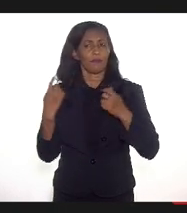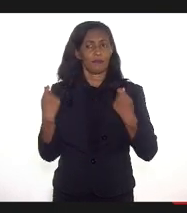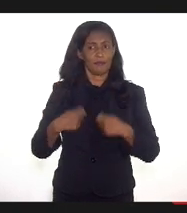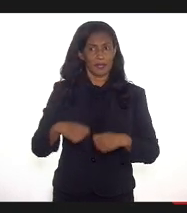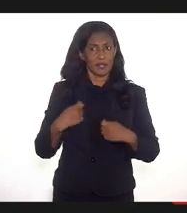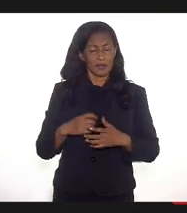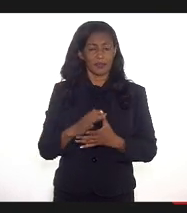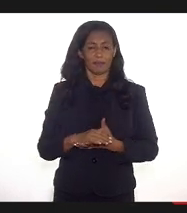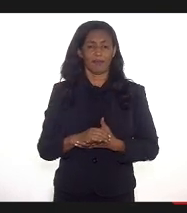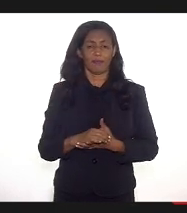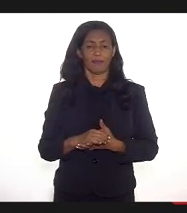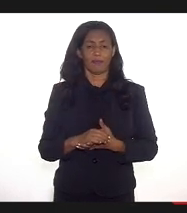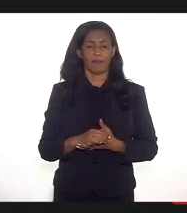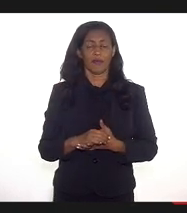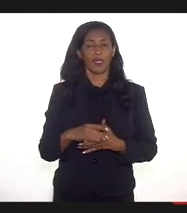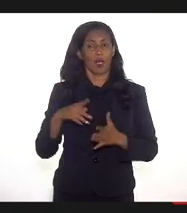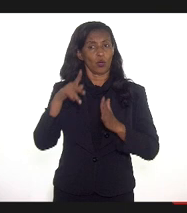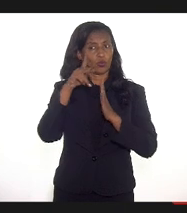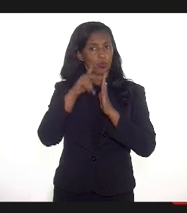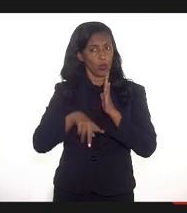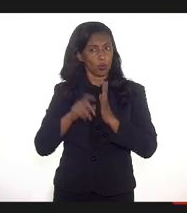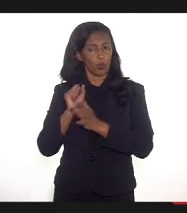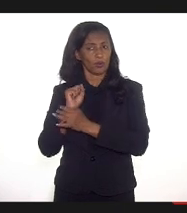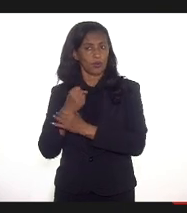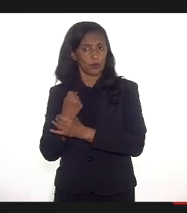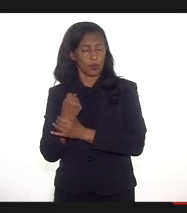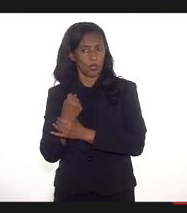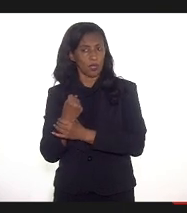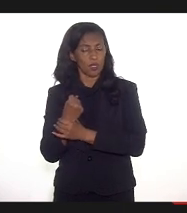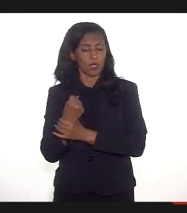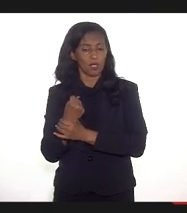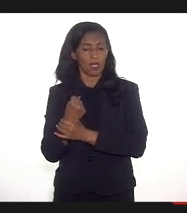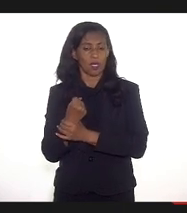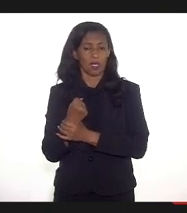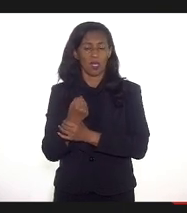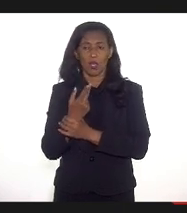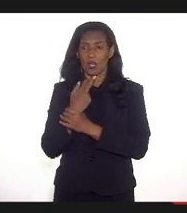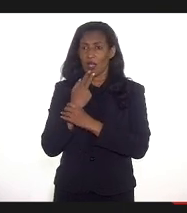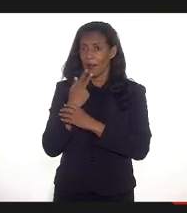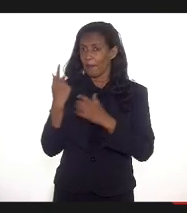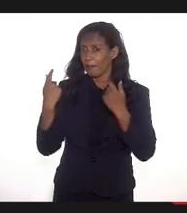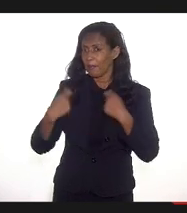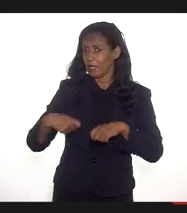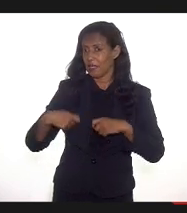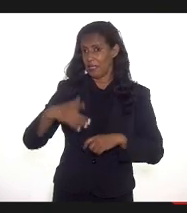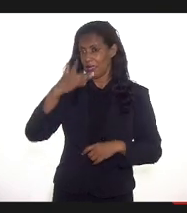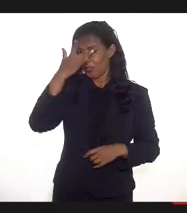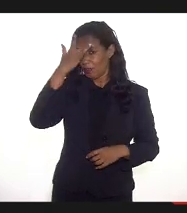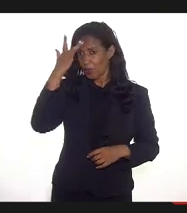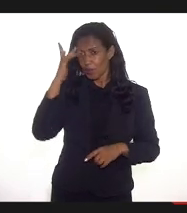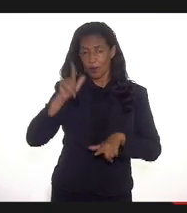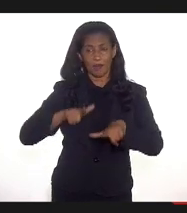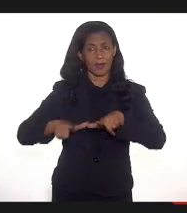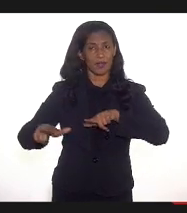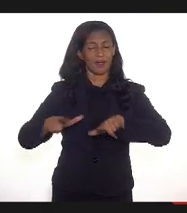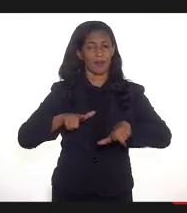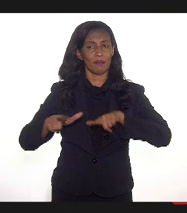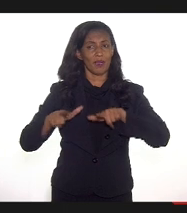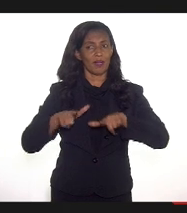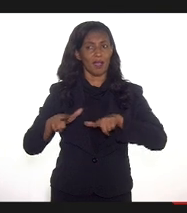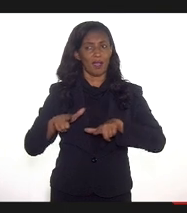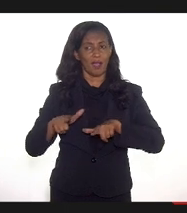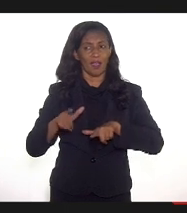em relação aos protocolos de segurança, protocolo não se faz sem gente, sem pessoal. E aí, tanto